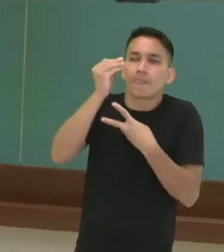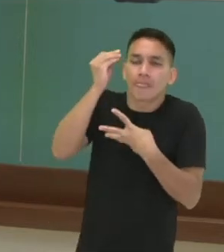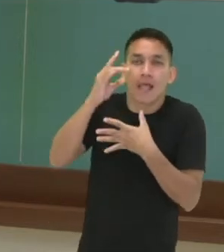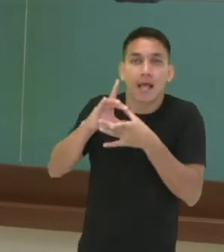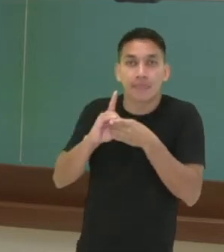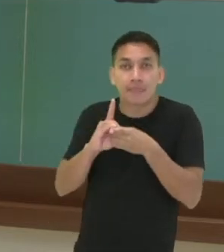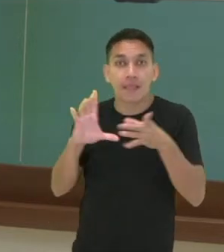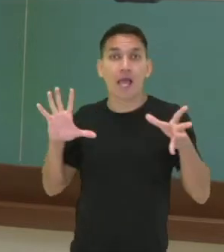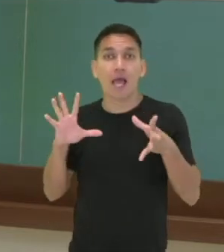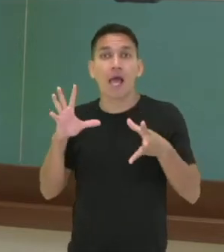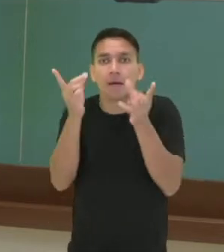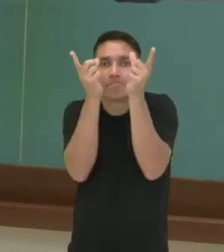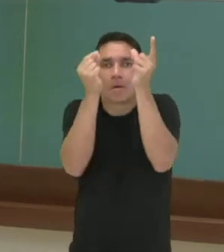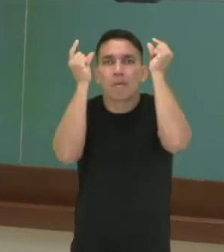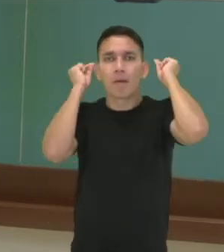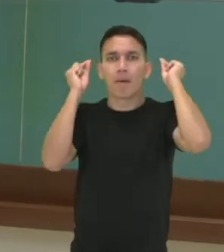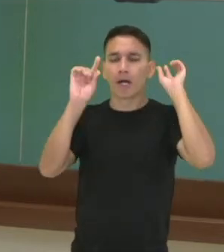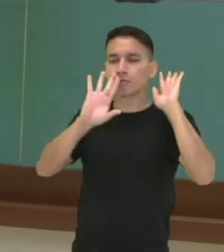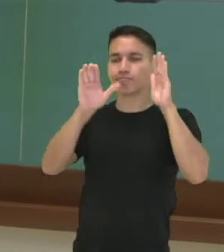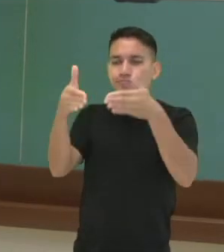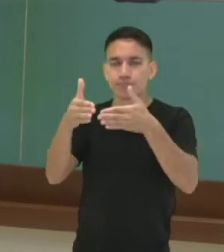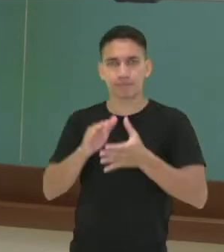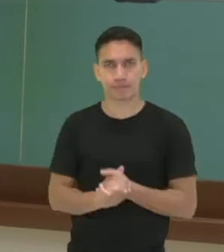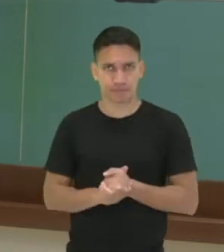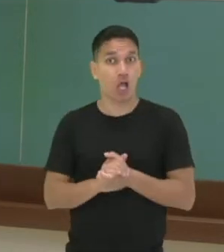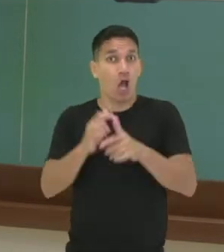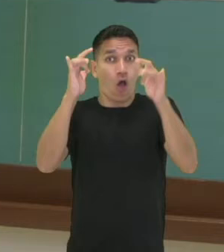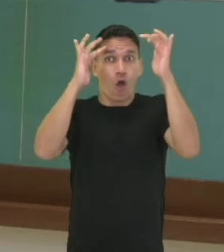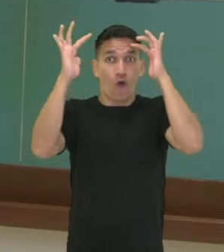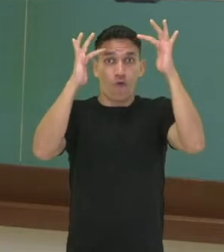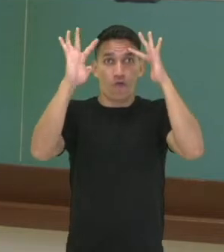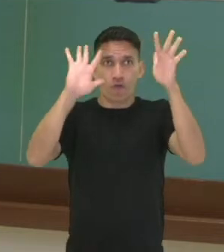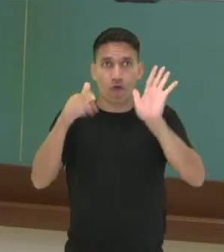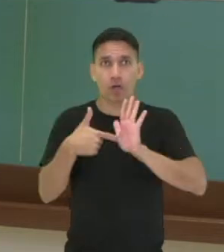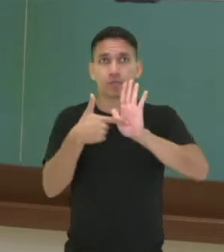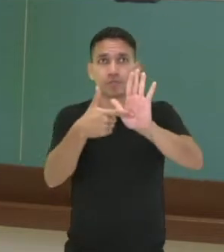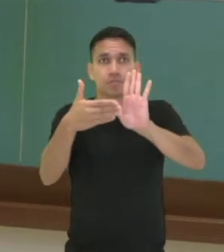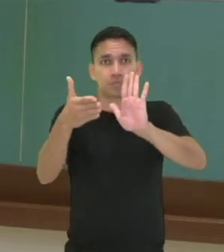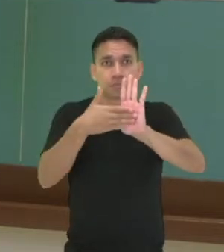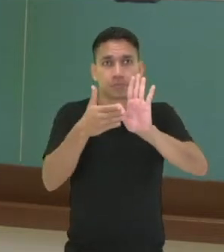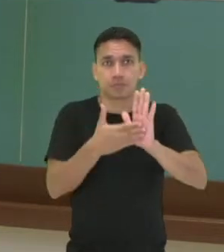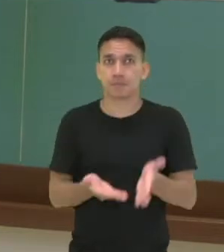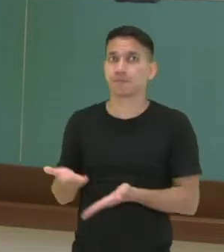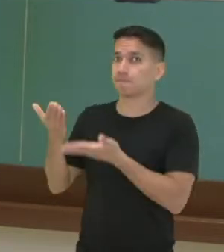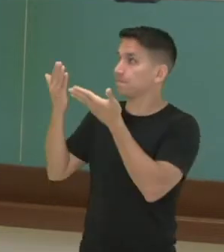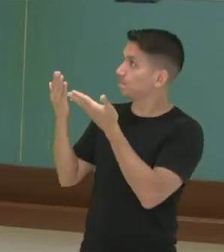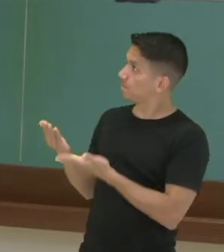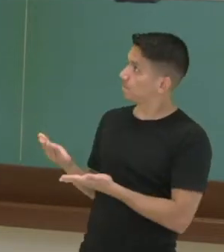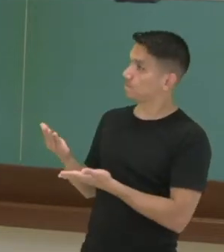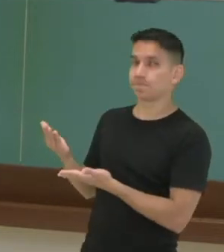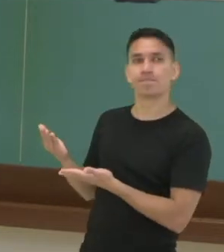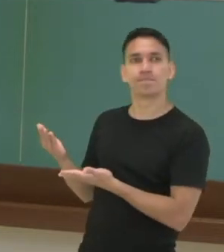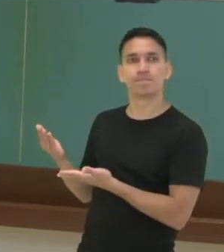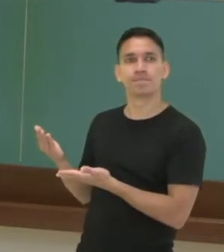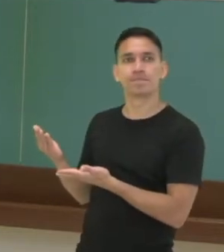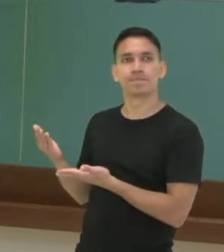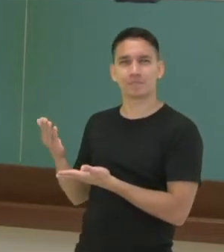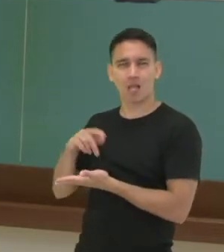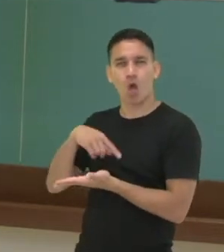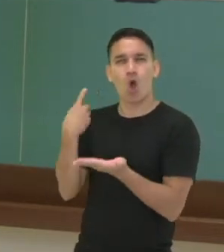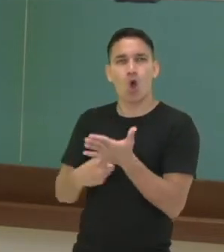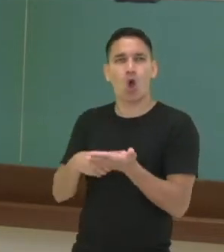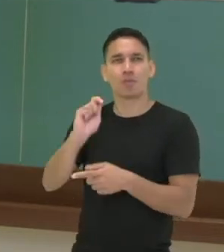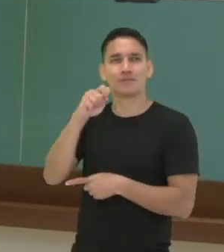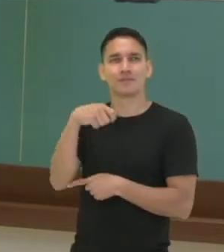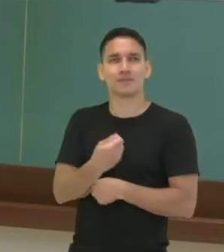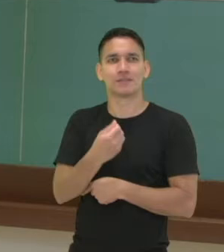democrática aos gregos? Um filósofo que vai problematizar tudo isso é Francis Wolff. Francis Wolff é